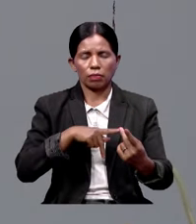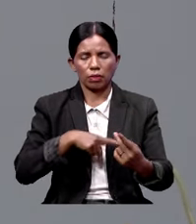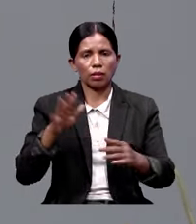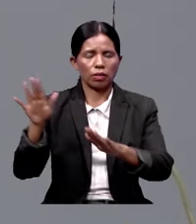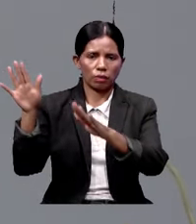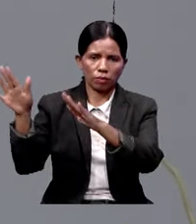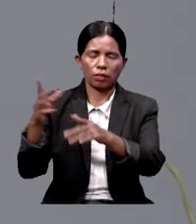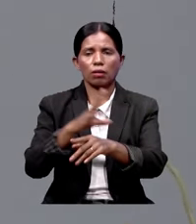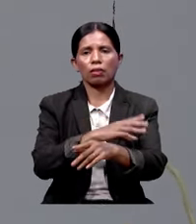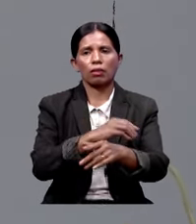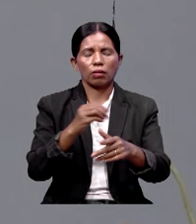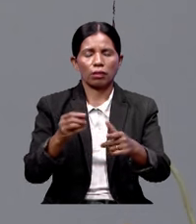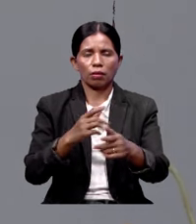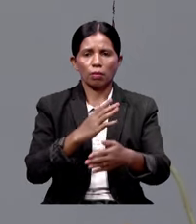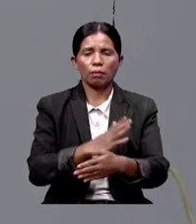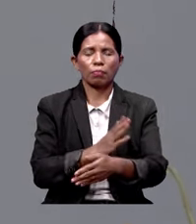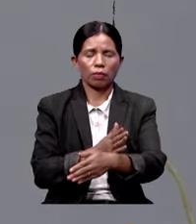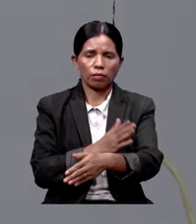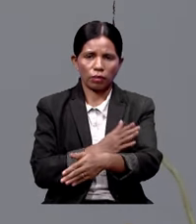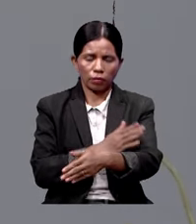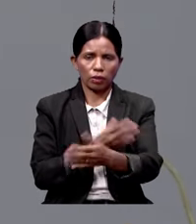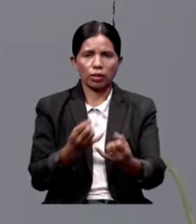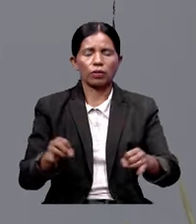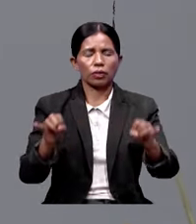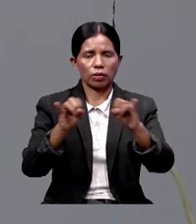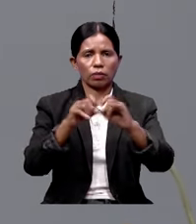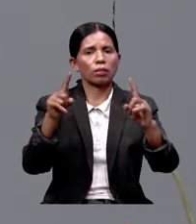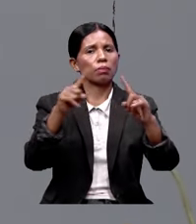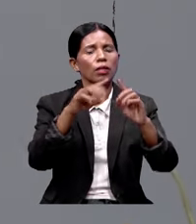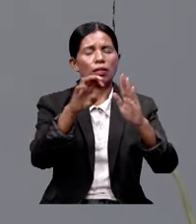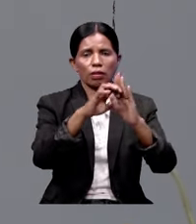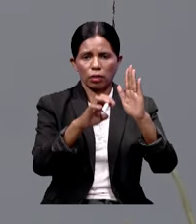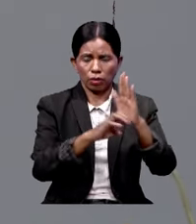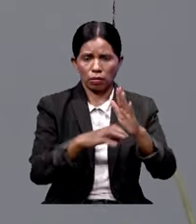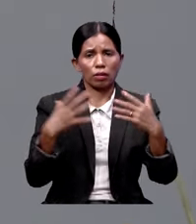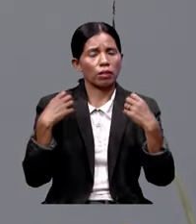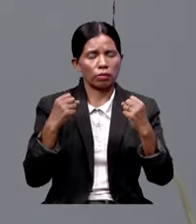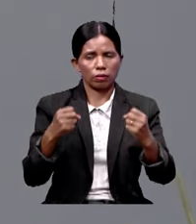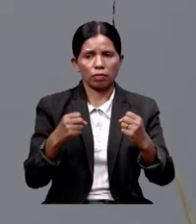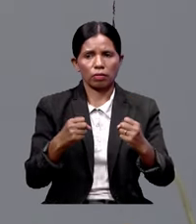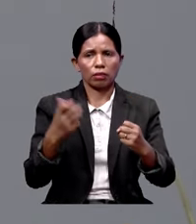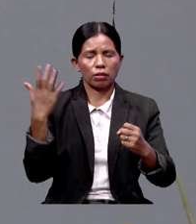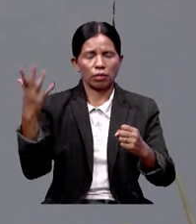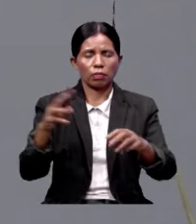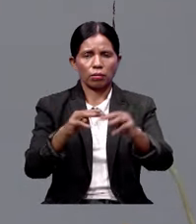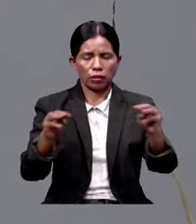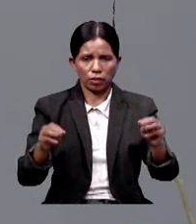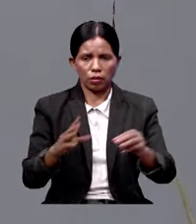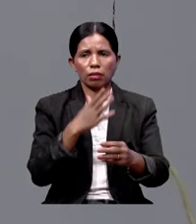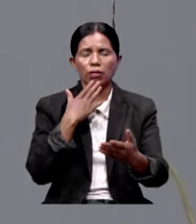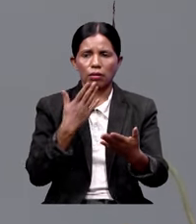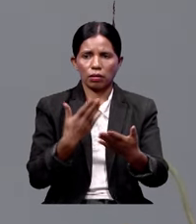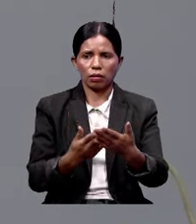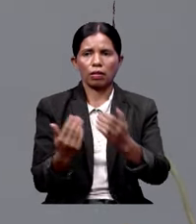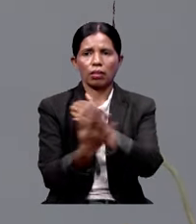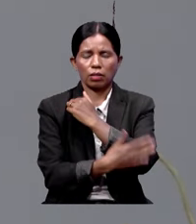rurais. Promove a instituição Sira para o Estado de nível forte, legítimo, não estável e o